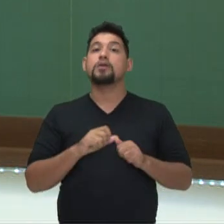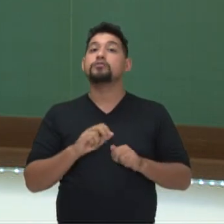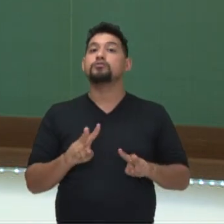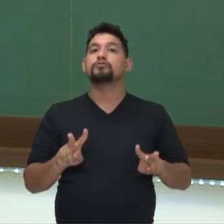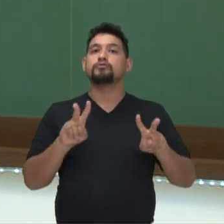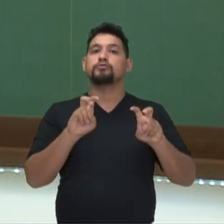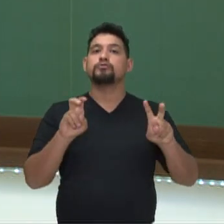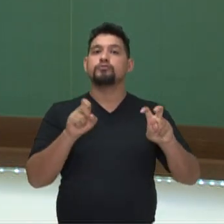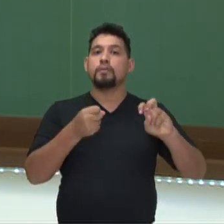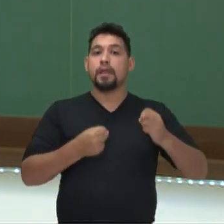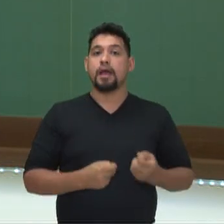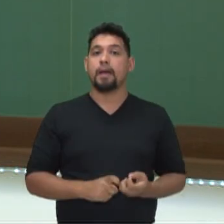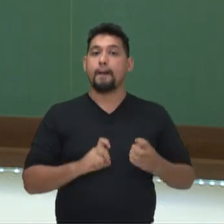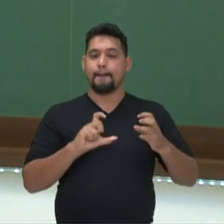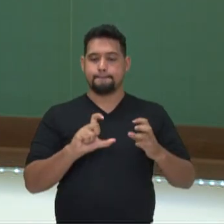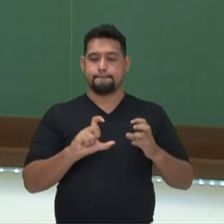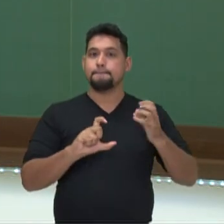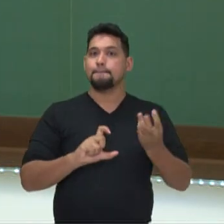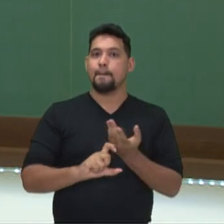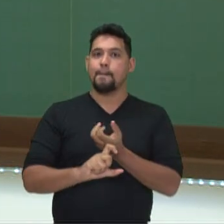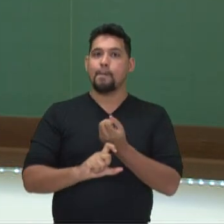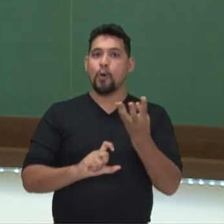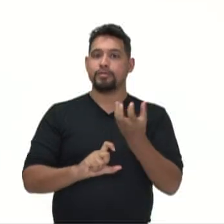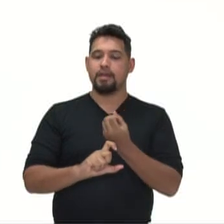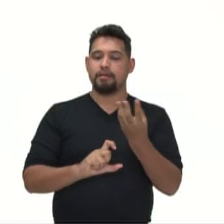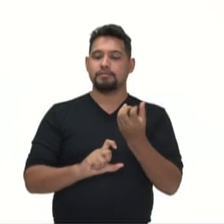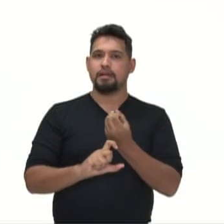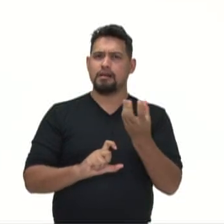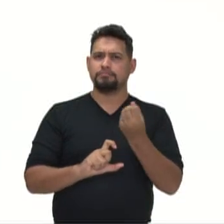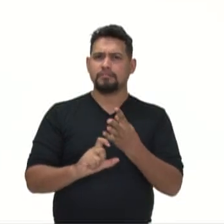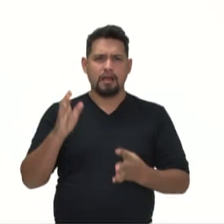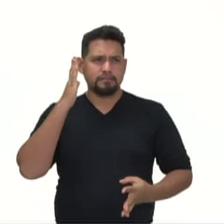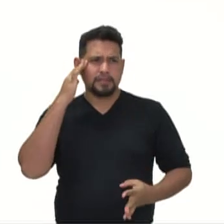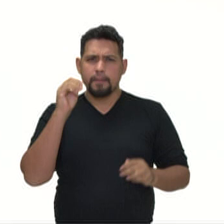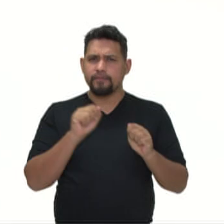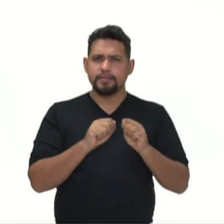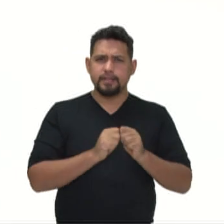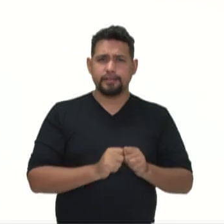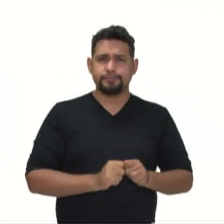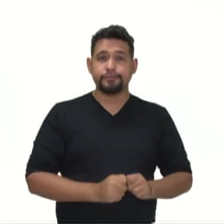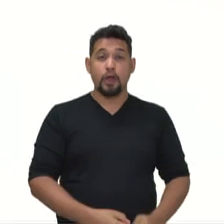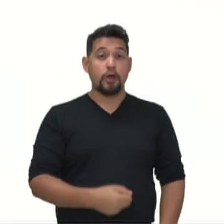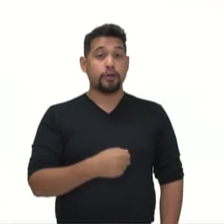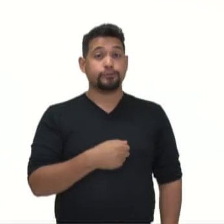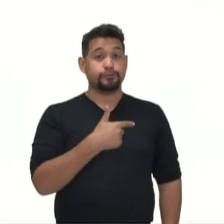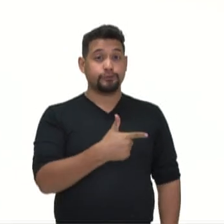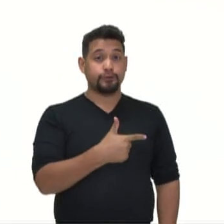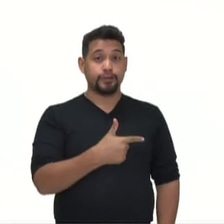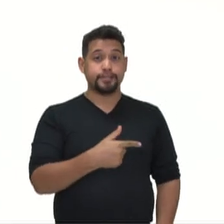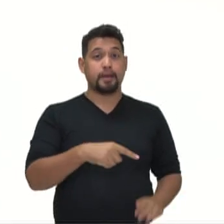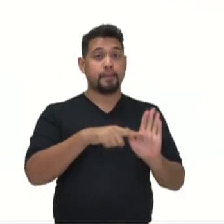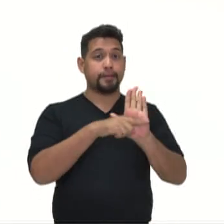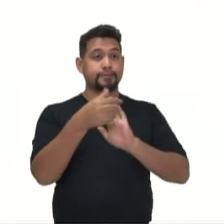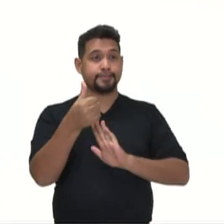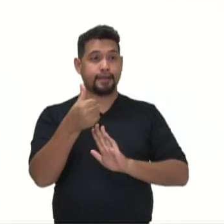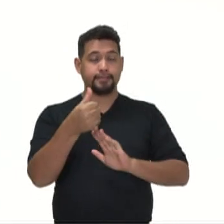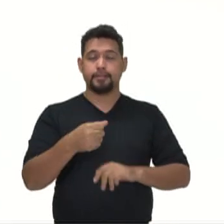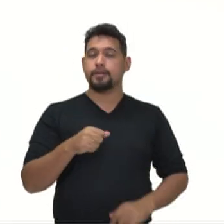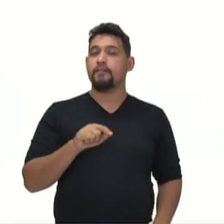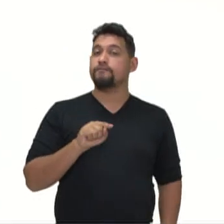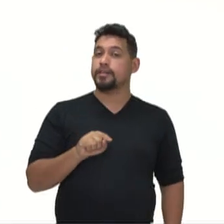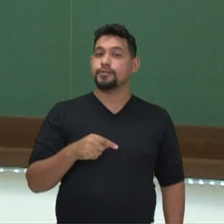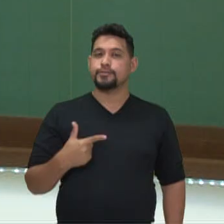potência. Vocês saberiam como resolver essa situação? 2 elevado a menos 6 vezes 2 elevado à quarta